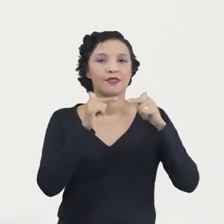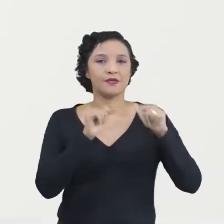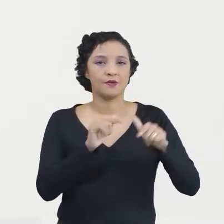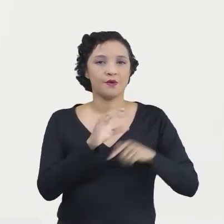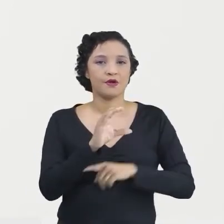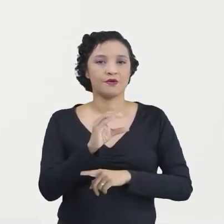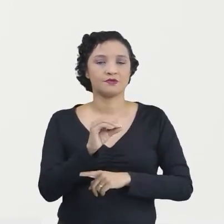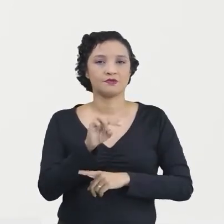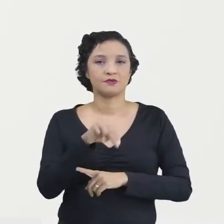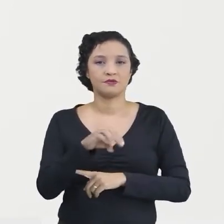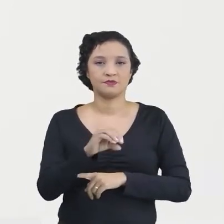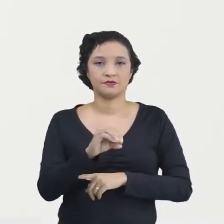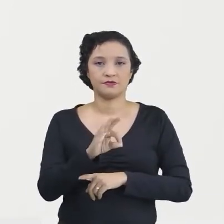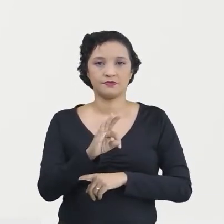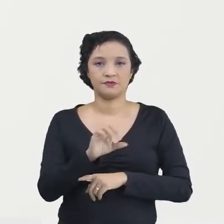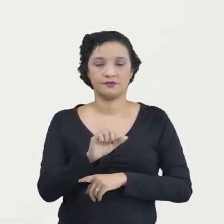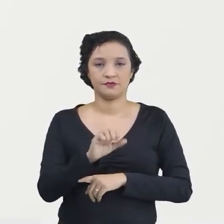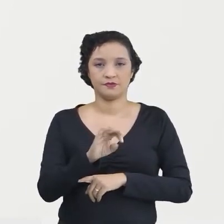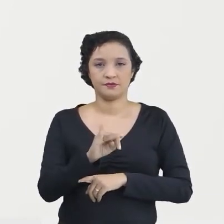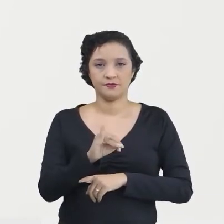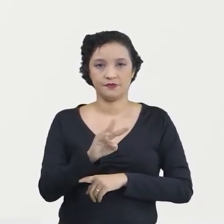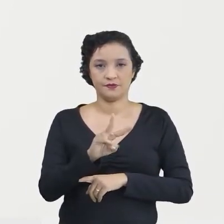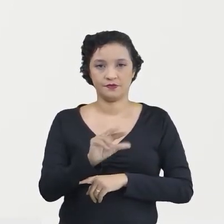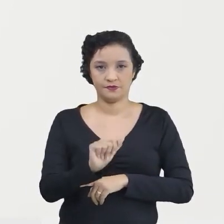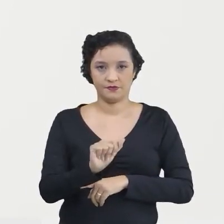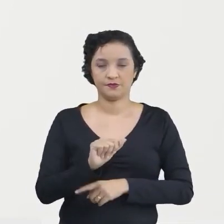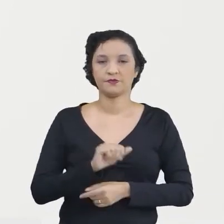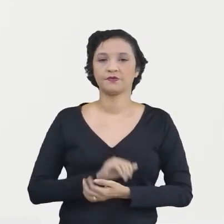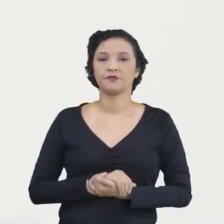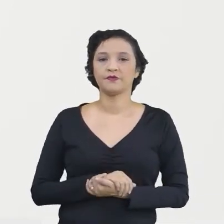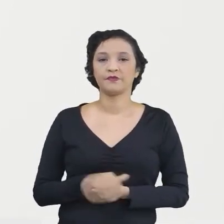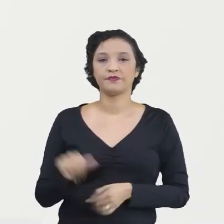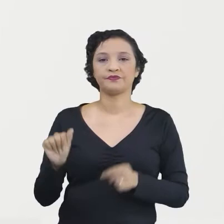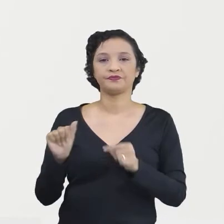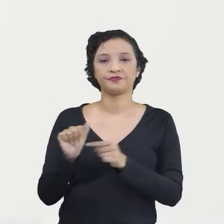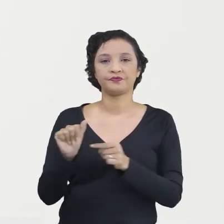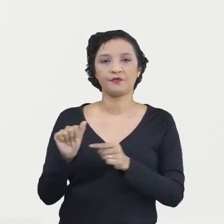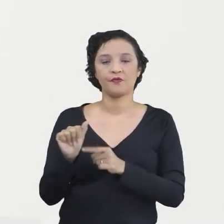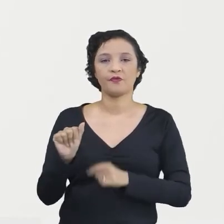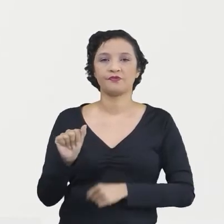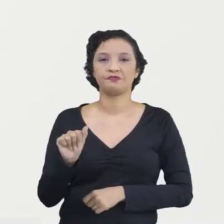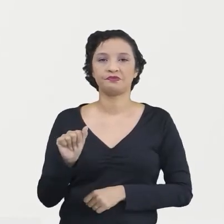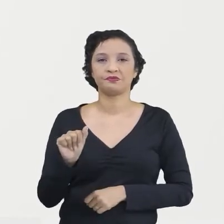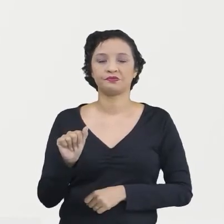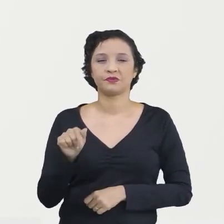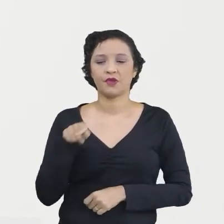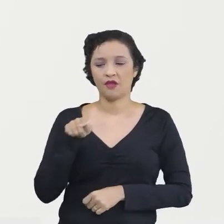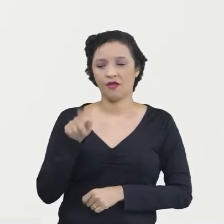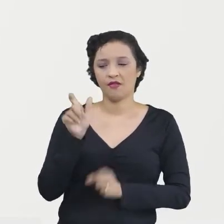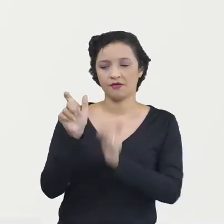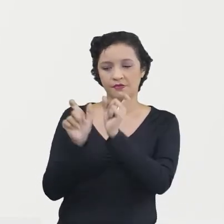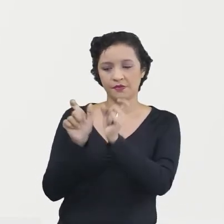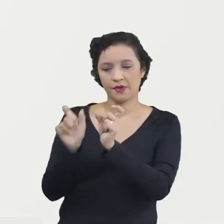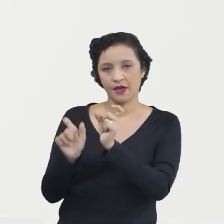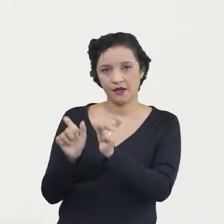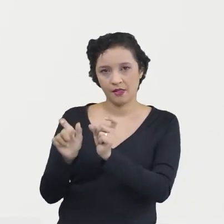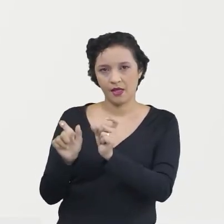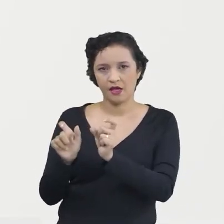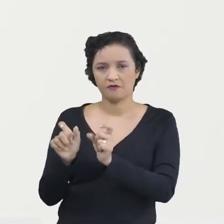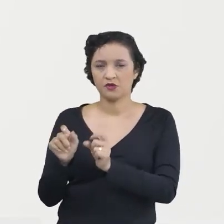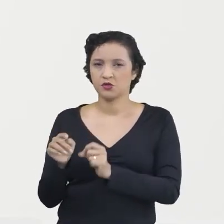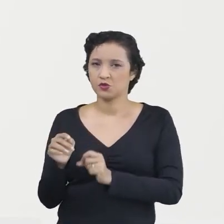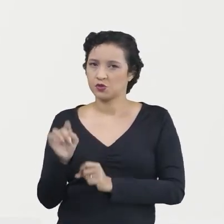conotativa. A linguagem conotativa. Vamos lá para a letra A. Faz uso de palavras que possuem somente um